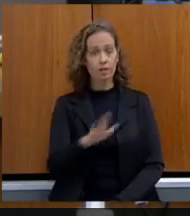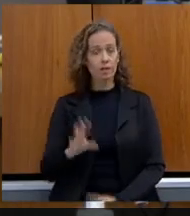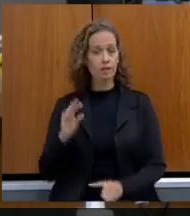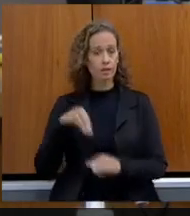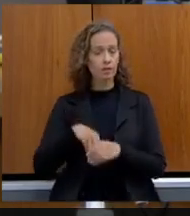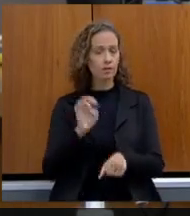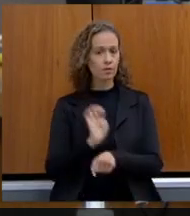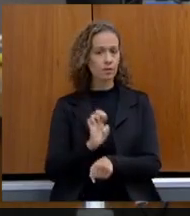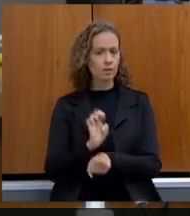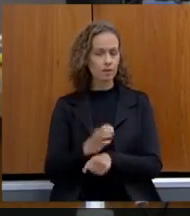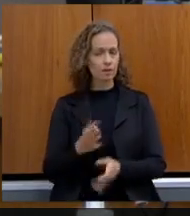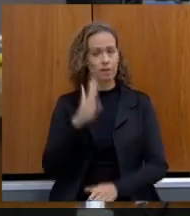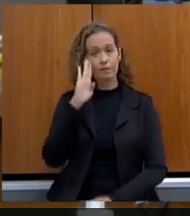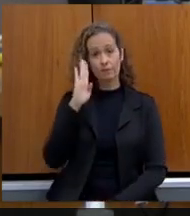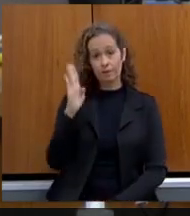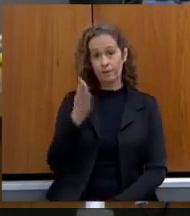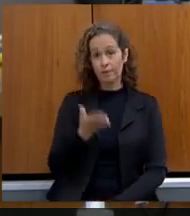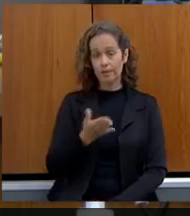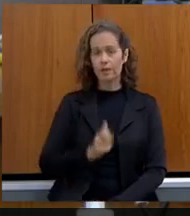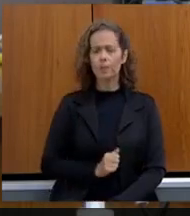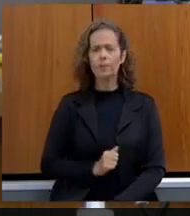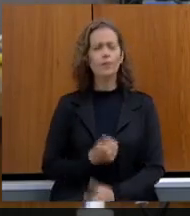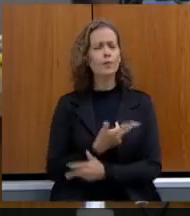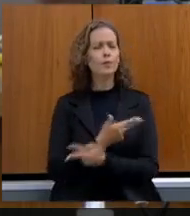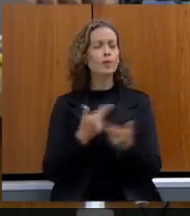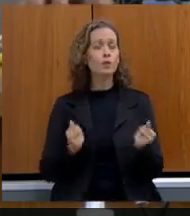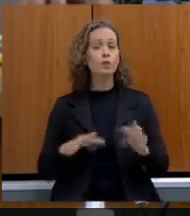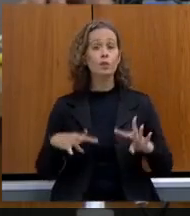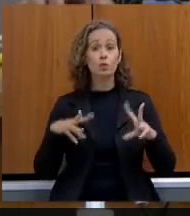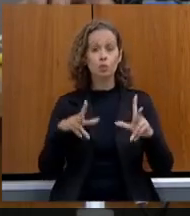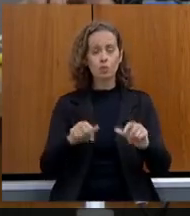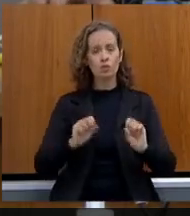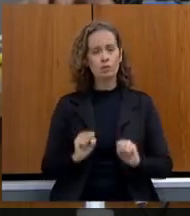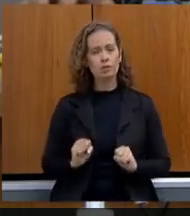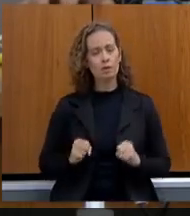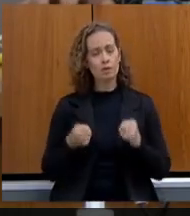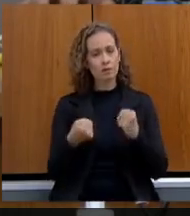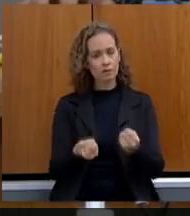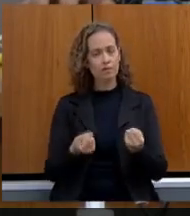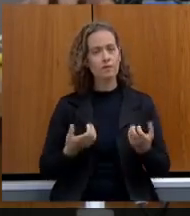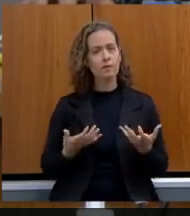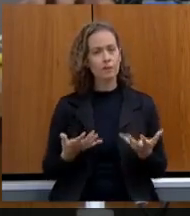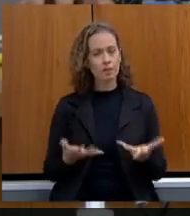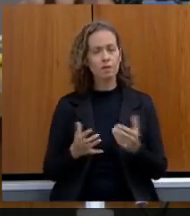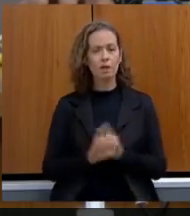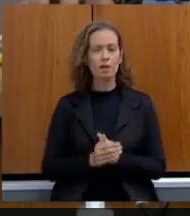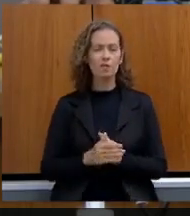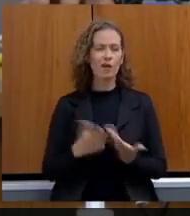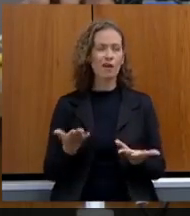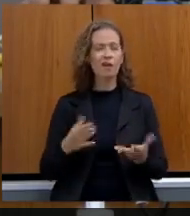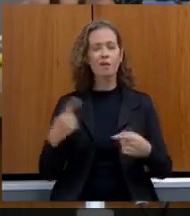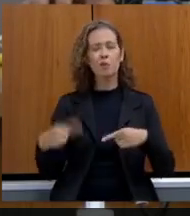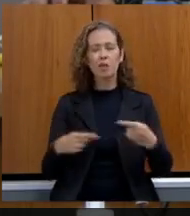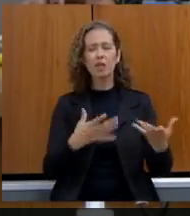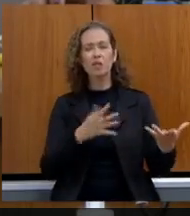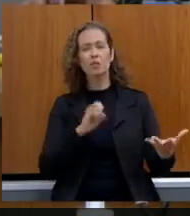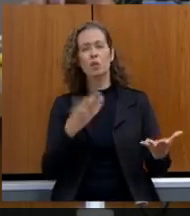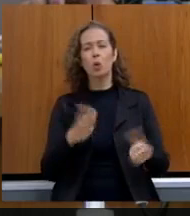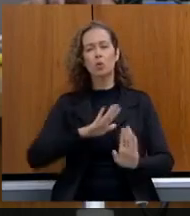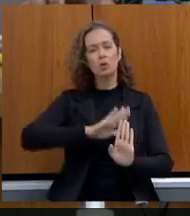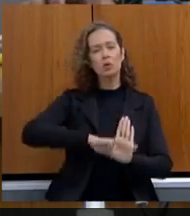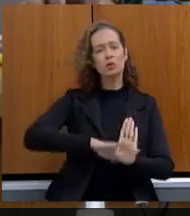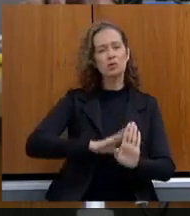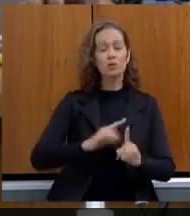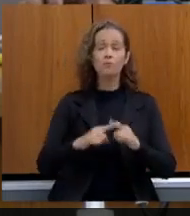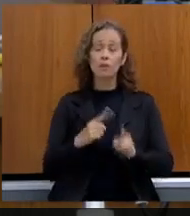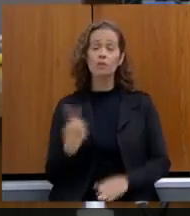estado isso é fundamental é algo que todos defendemos Independente de espectro político-ideológico a gente sabe da importância